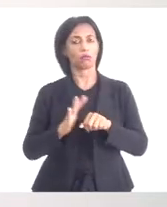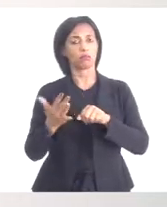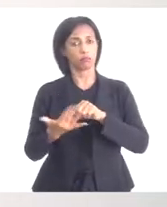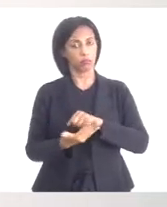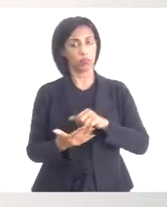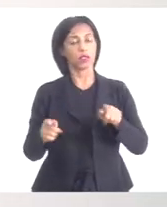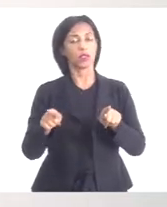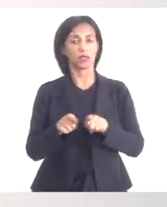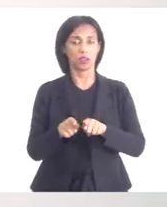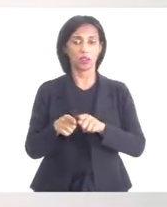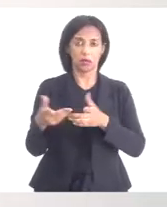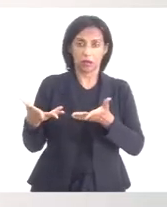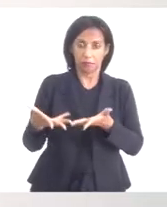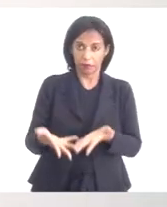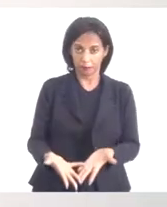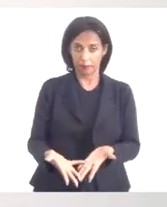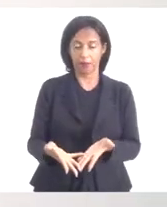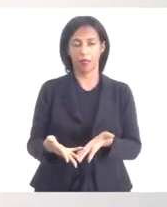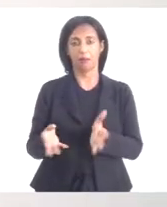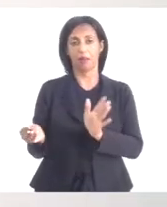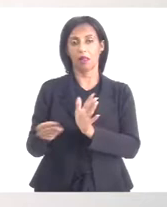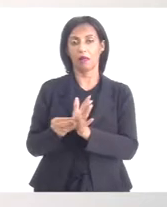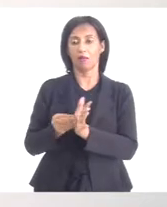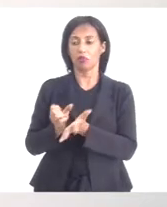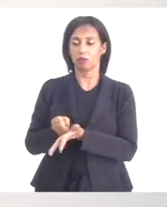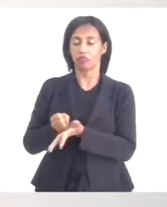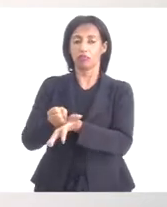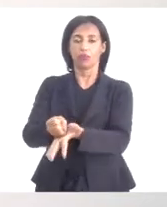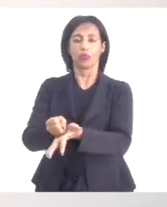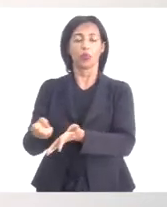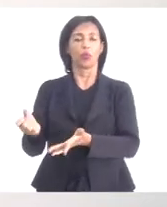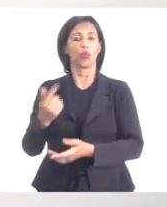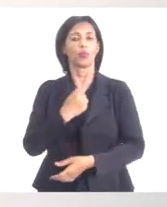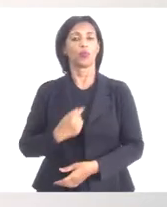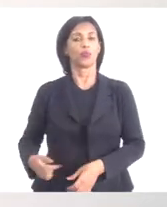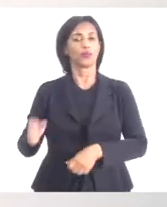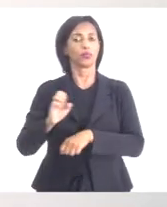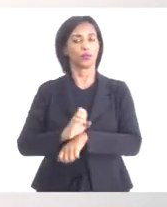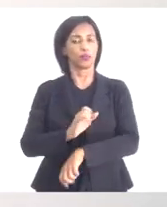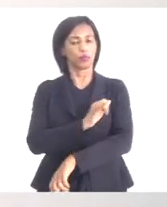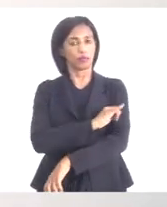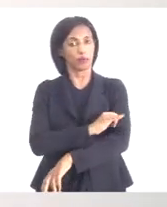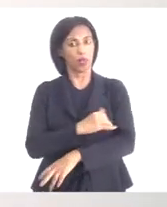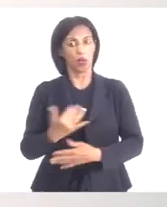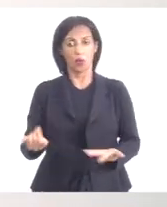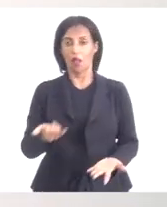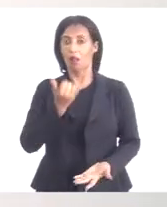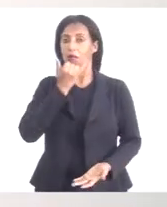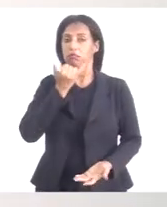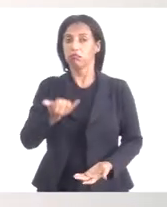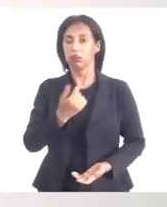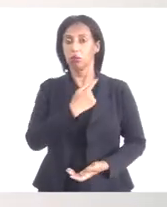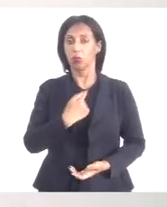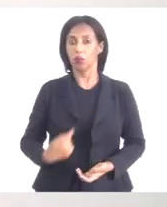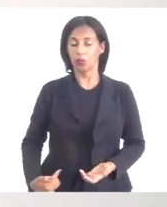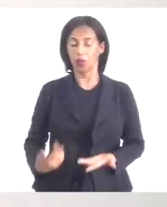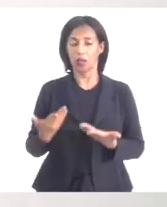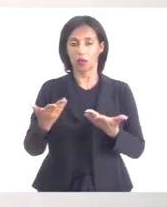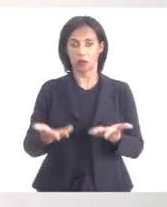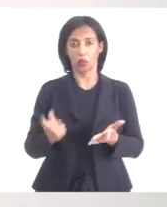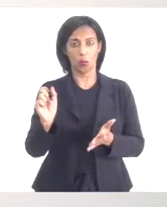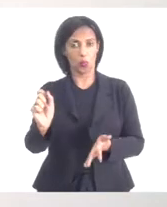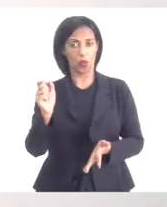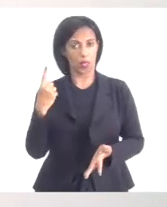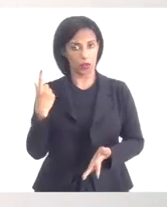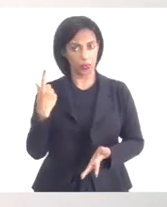convite e também pela omissão do Governo do Estado do Rio de e não à toa o governador